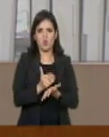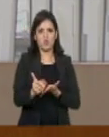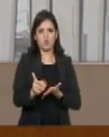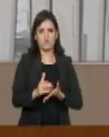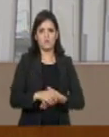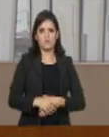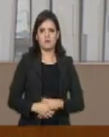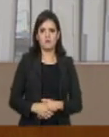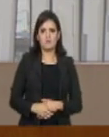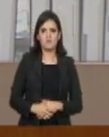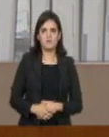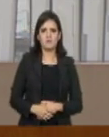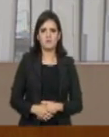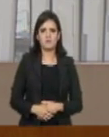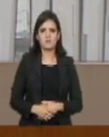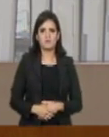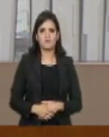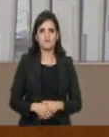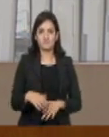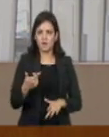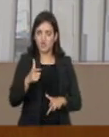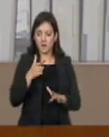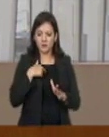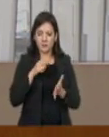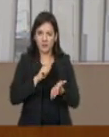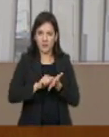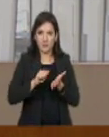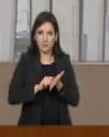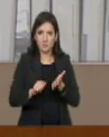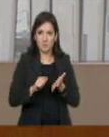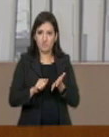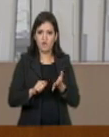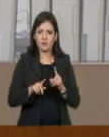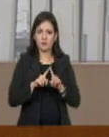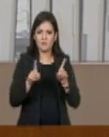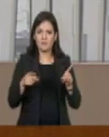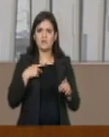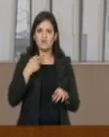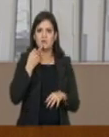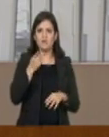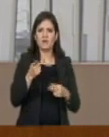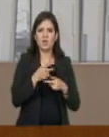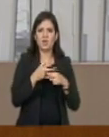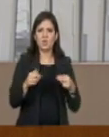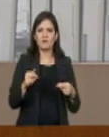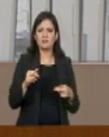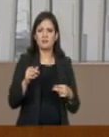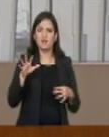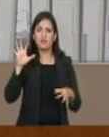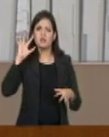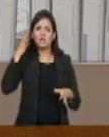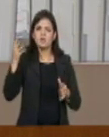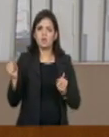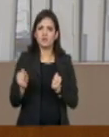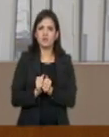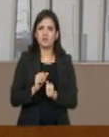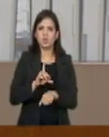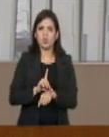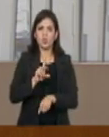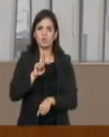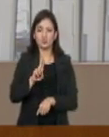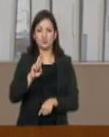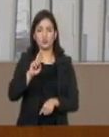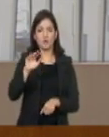Faço referência, não consta no meu voto escrito, mas foi um caso que decidimos, junto com a doutora Raquel Dodge, colocar